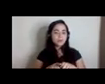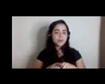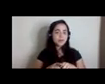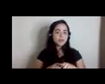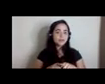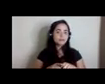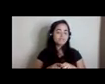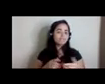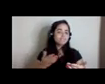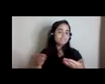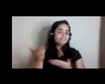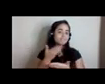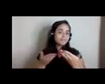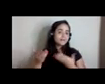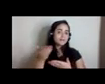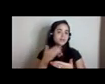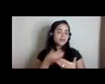vida